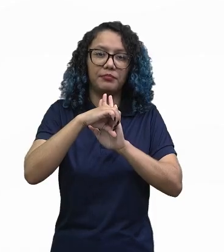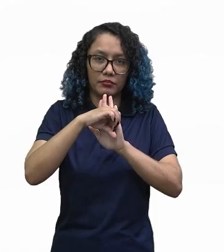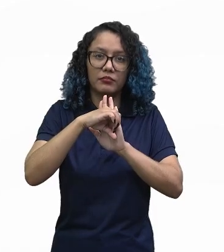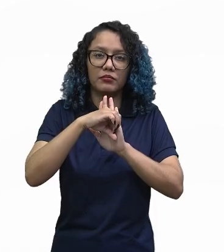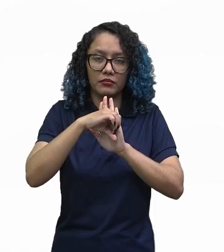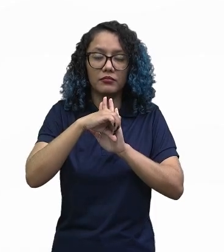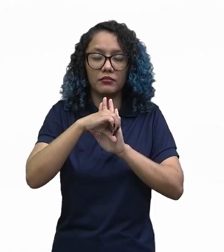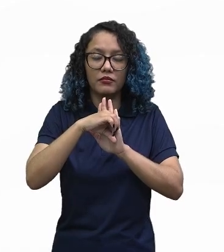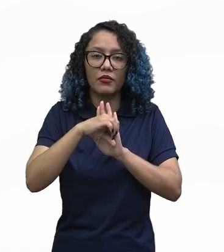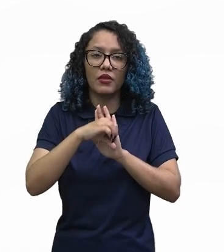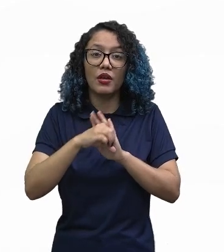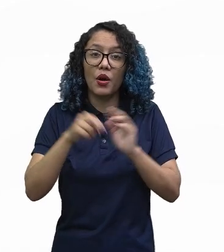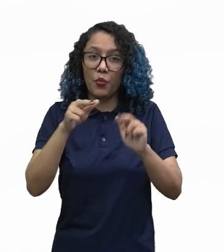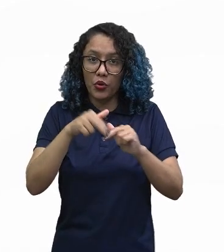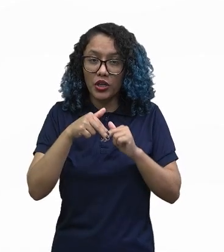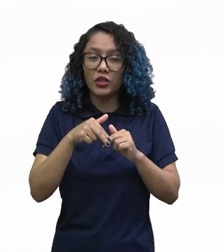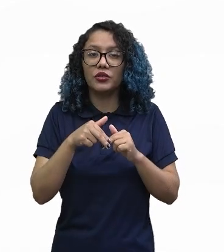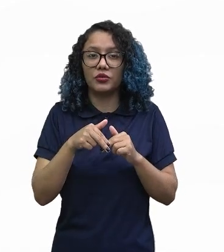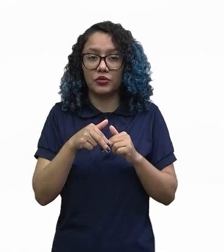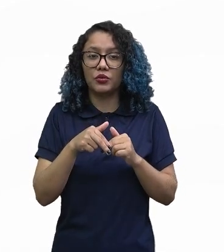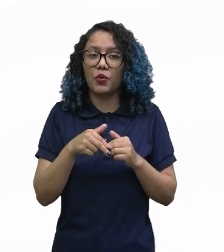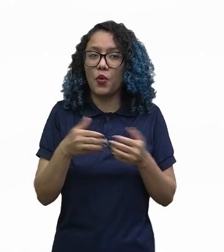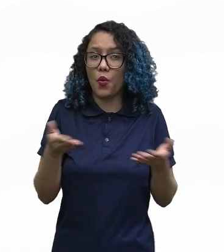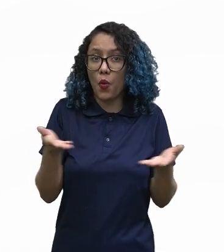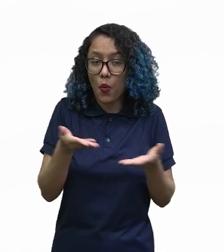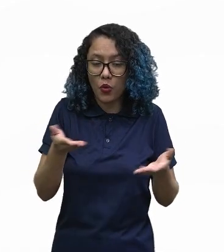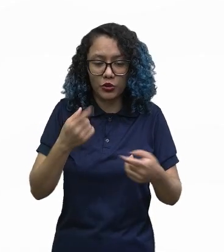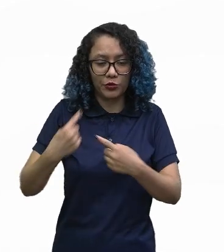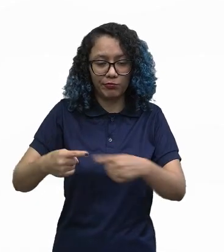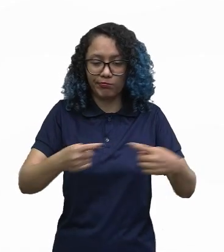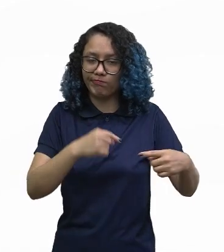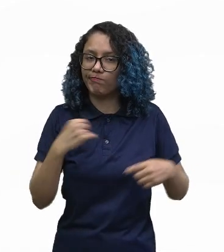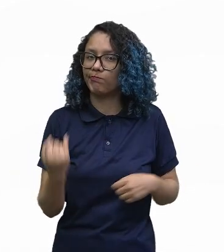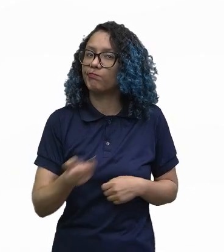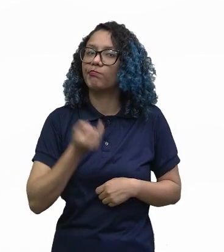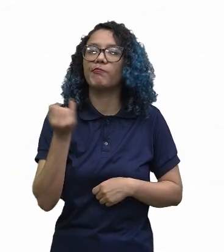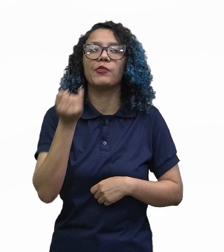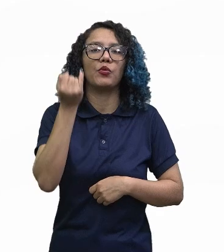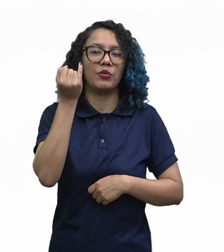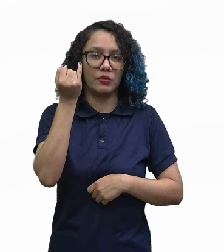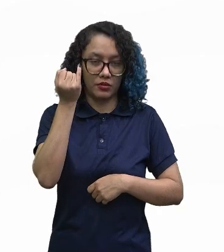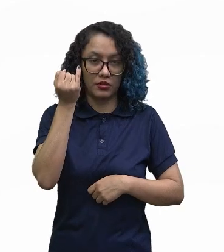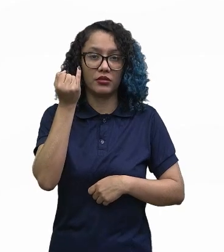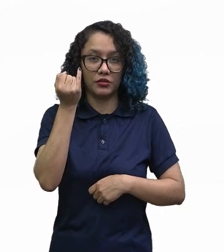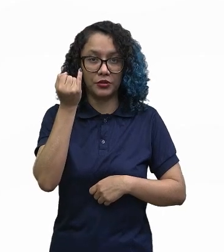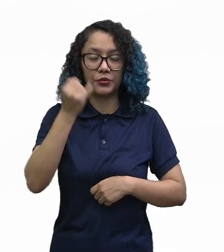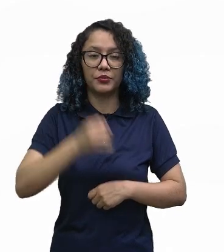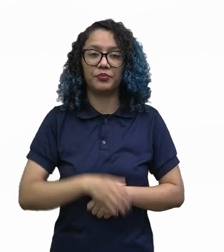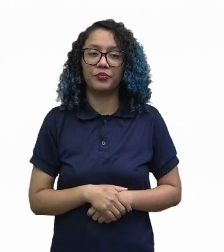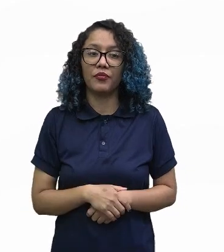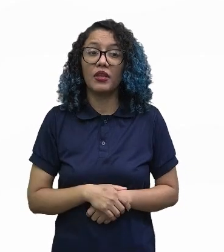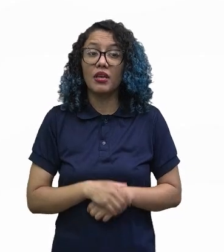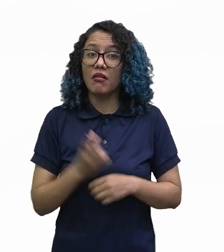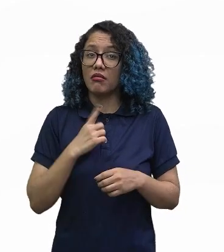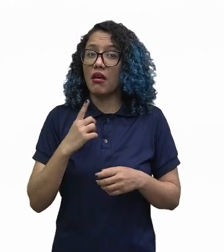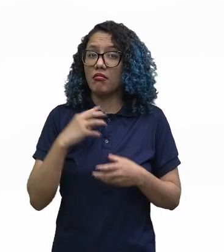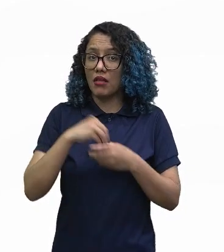Então, nos dias atuais, essa é uma discussão muito importante, né? E que os direitos humanos